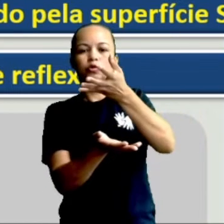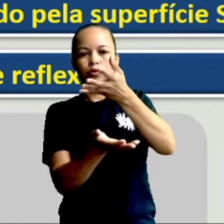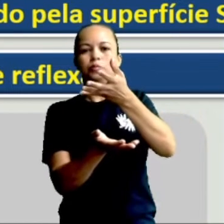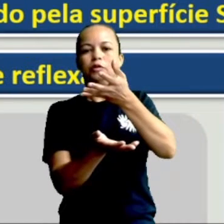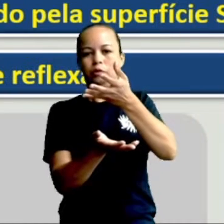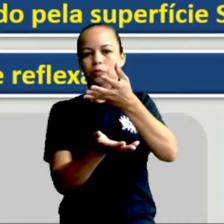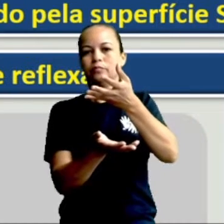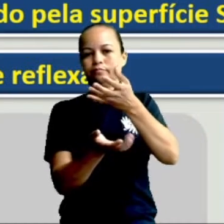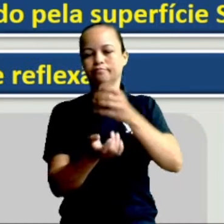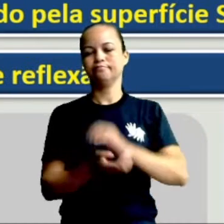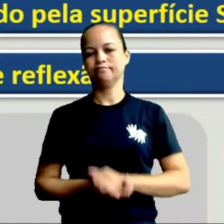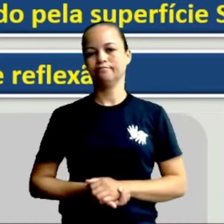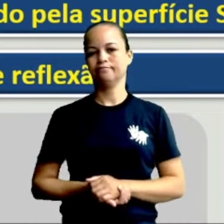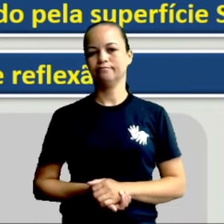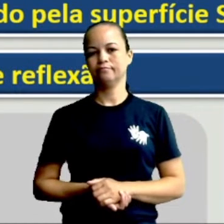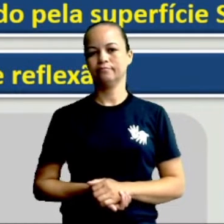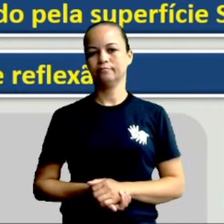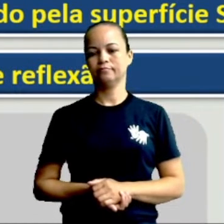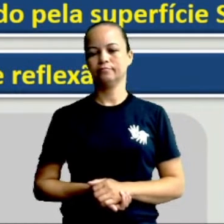e refletiu.